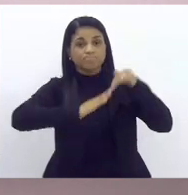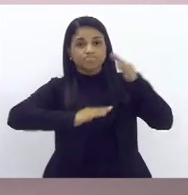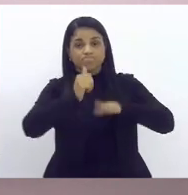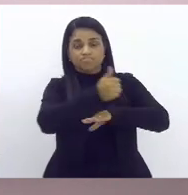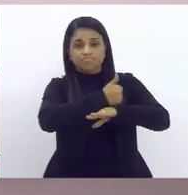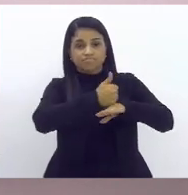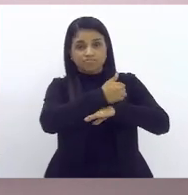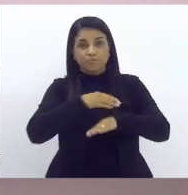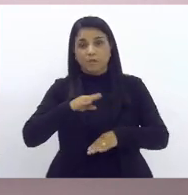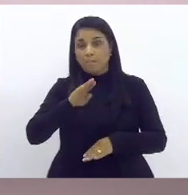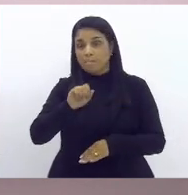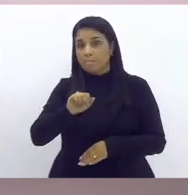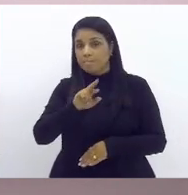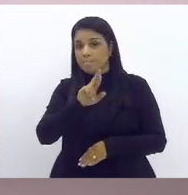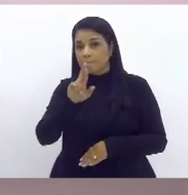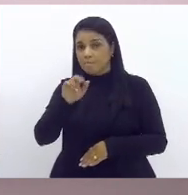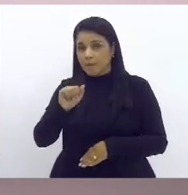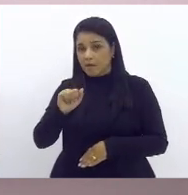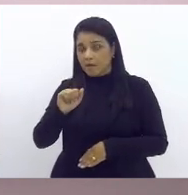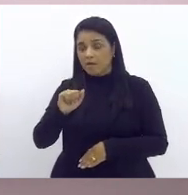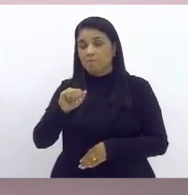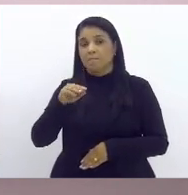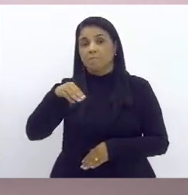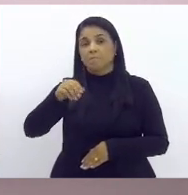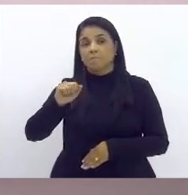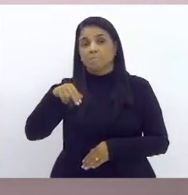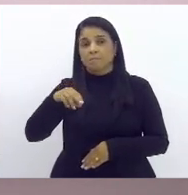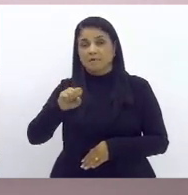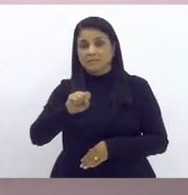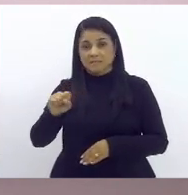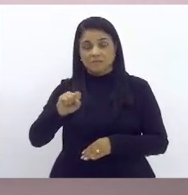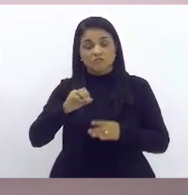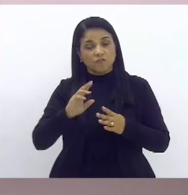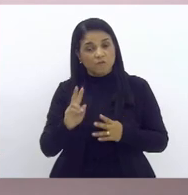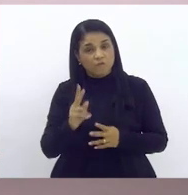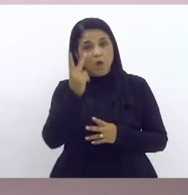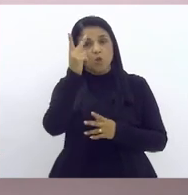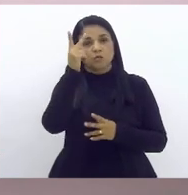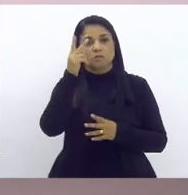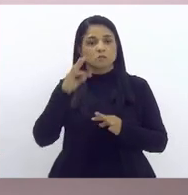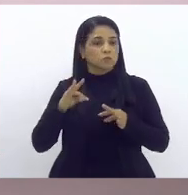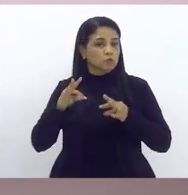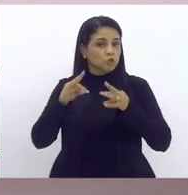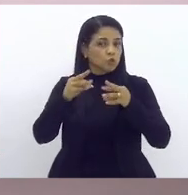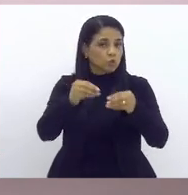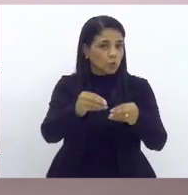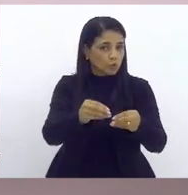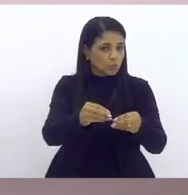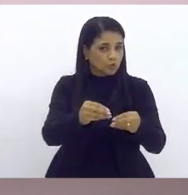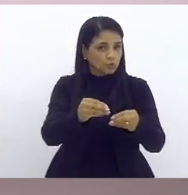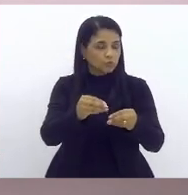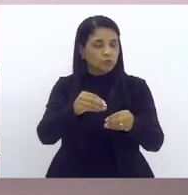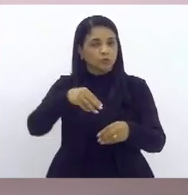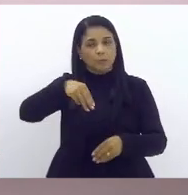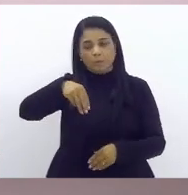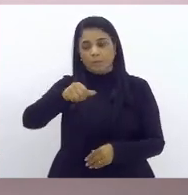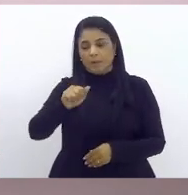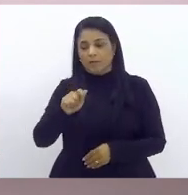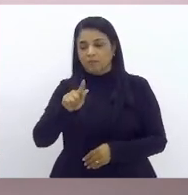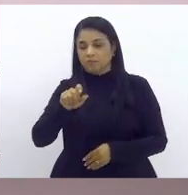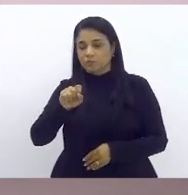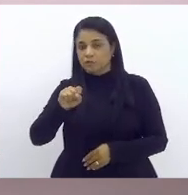Mansa sempre foi um plano de carreira de valorização de todos do magistério.